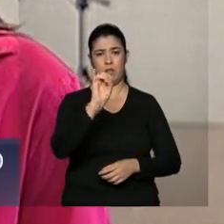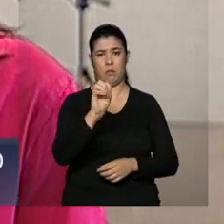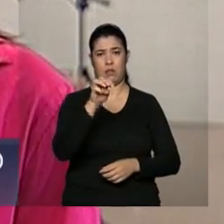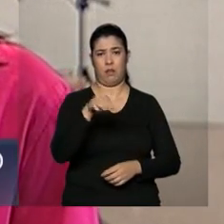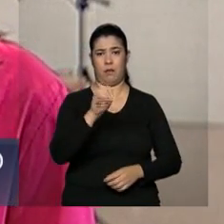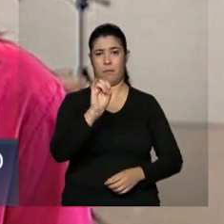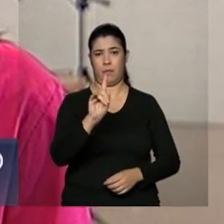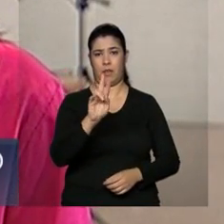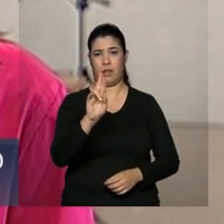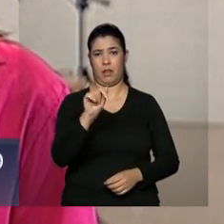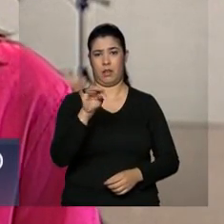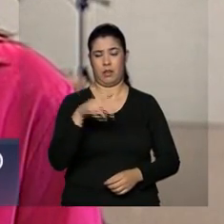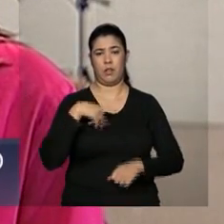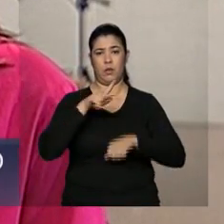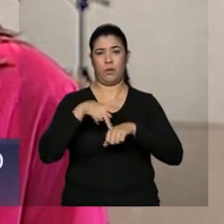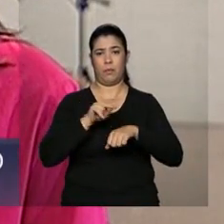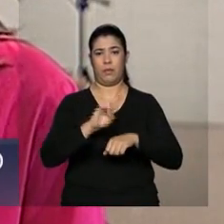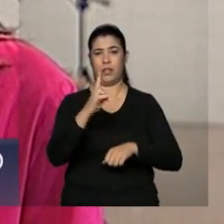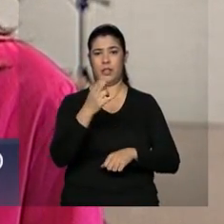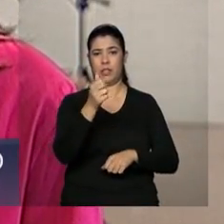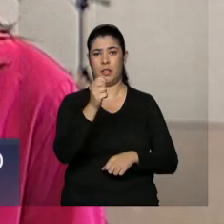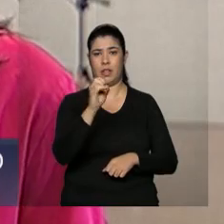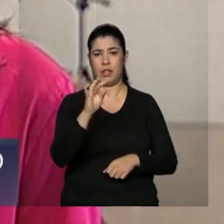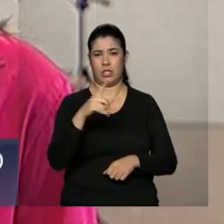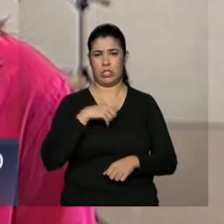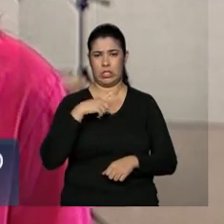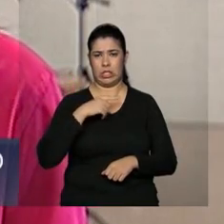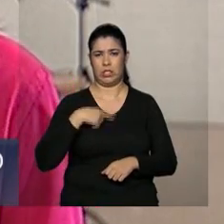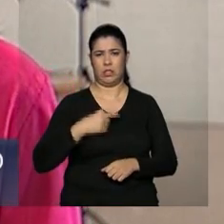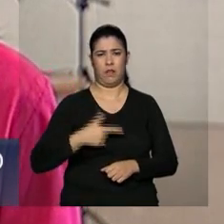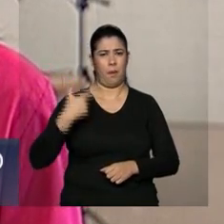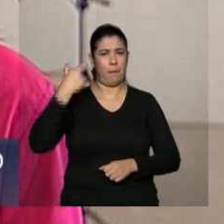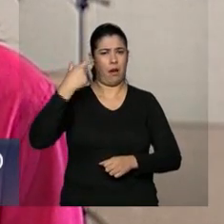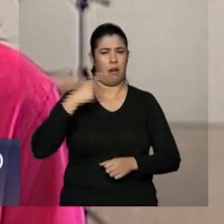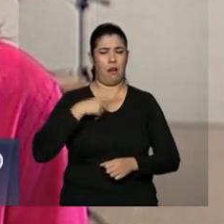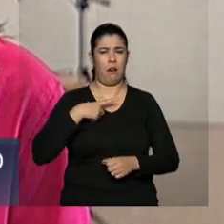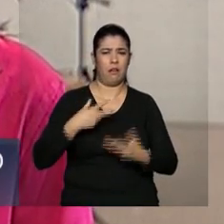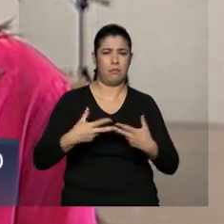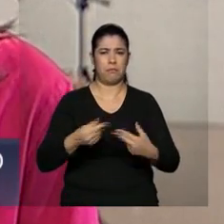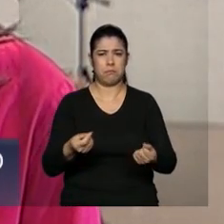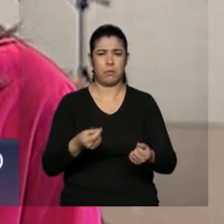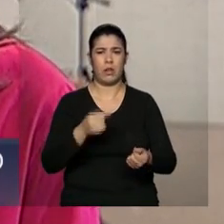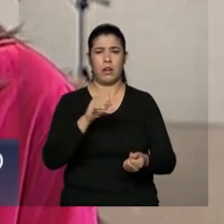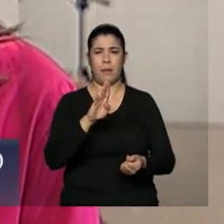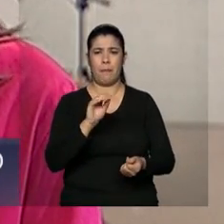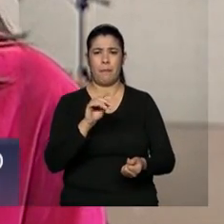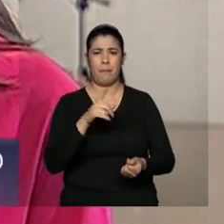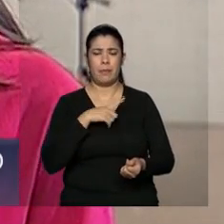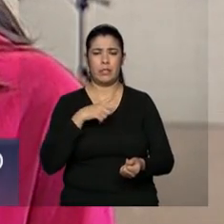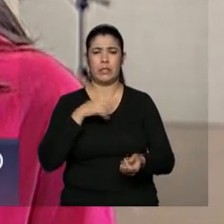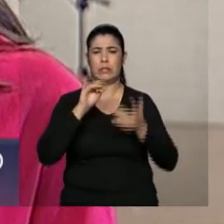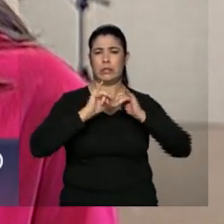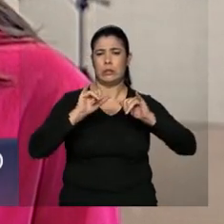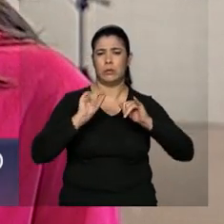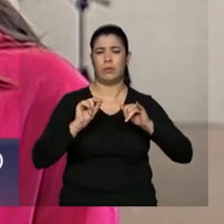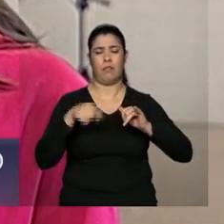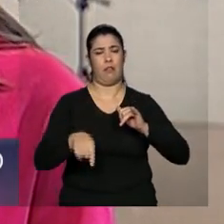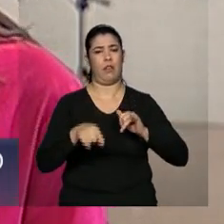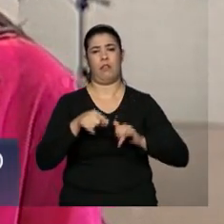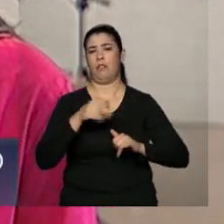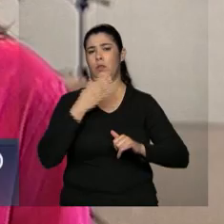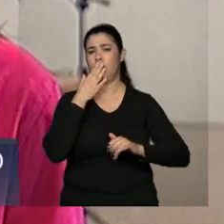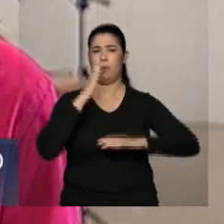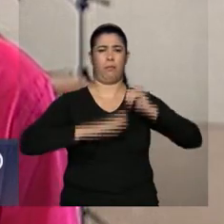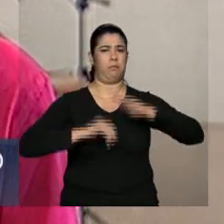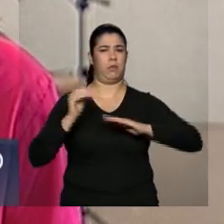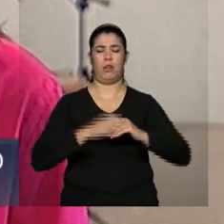haitianos. 6 pessoas foram baleadas naquela ocasião e o ministro, claro, informou que esse ato